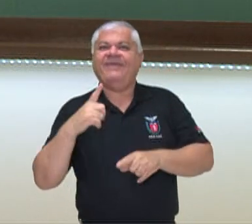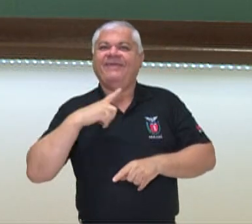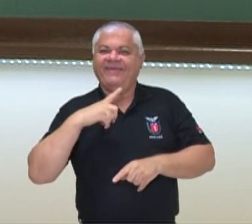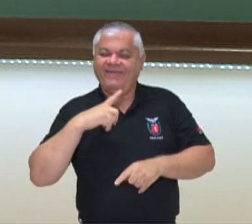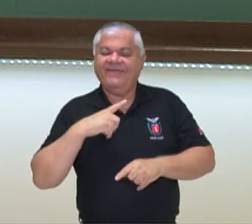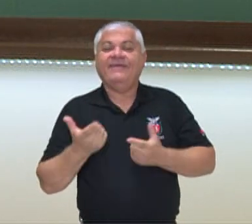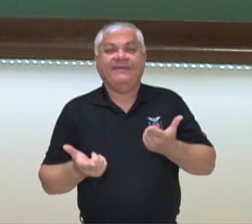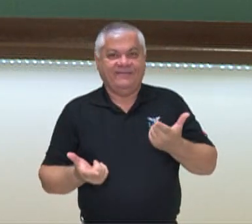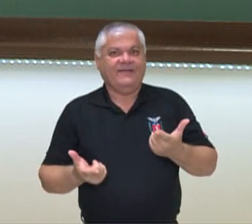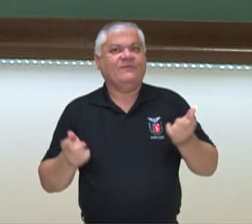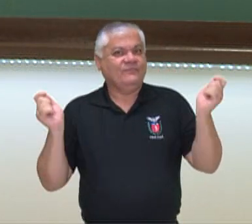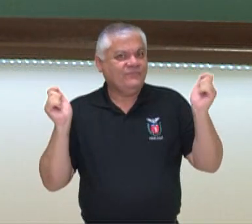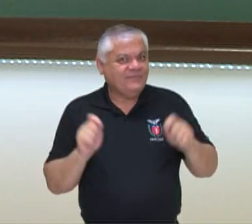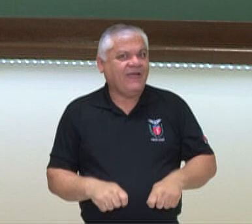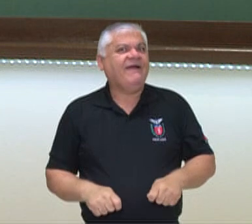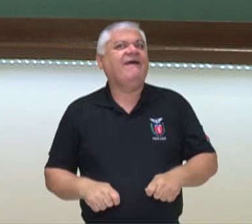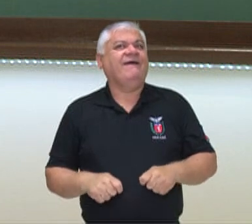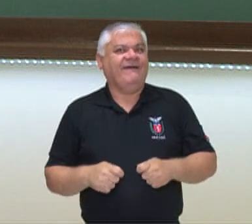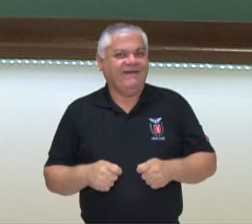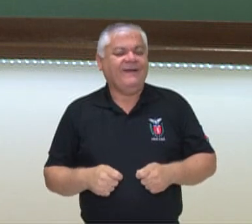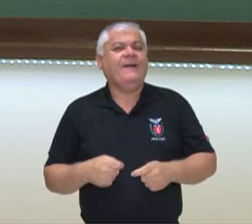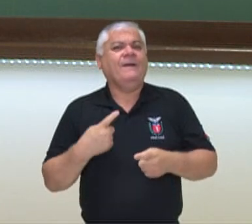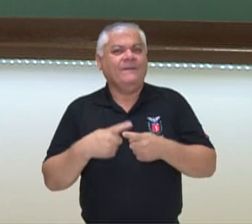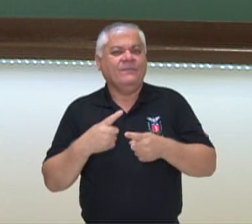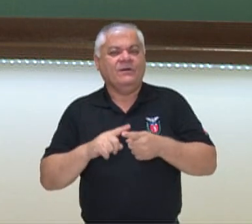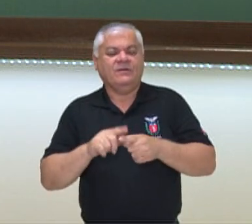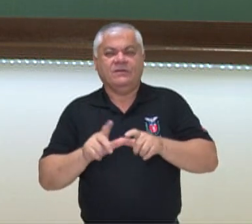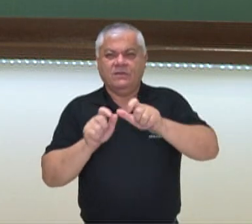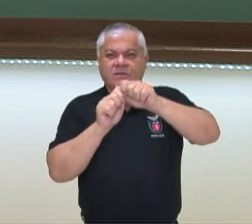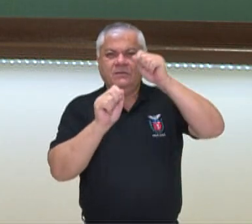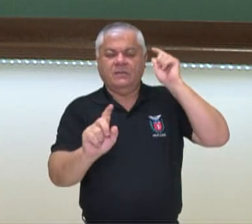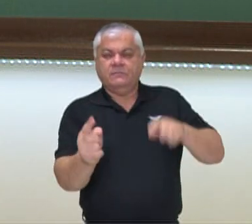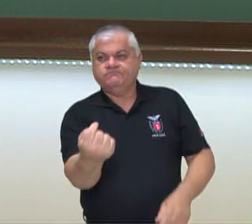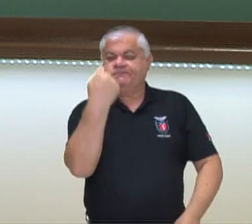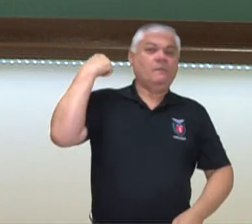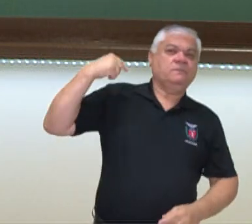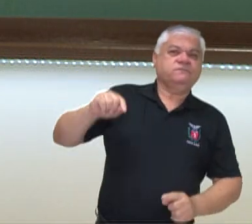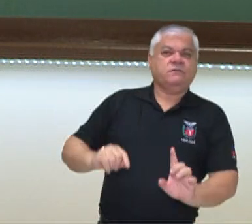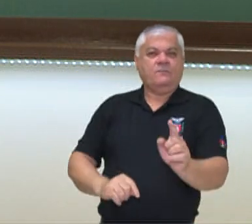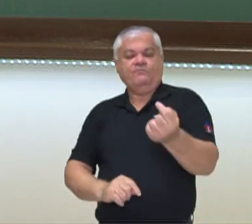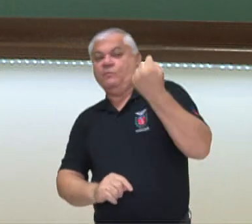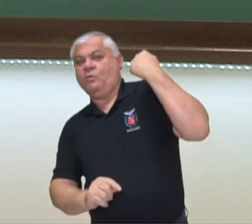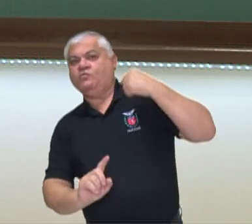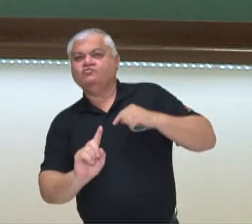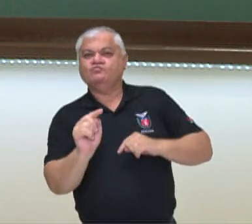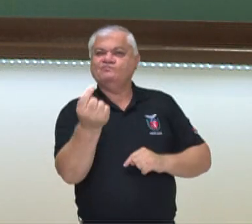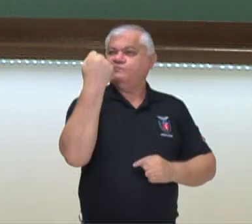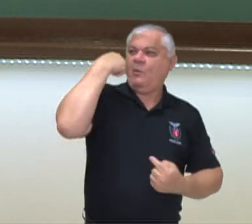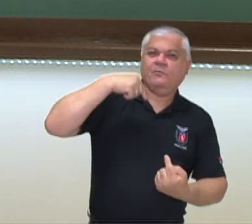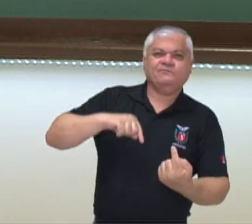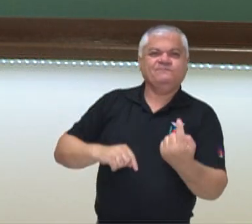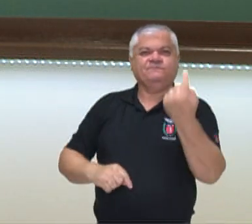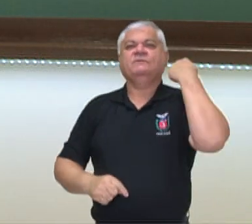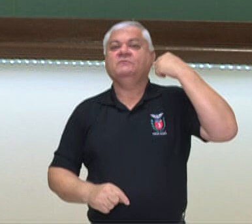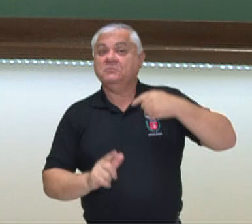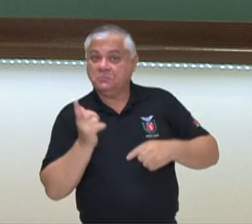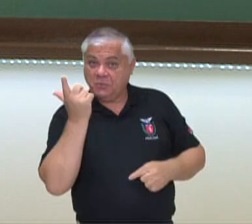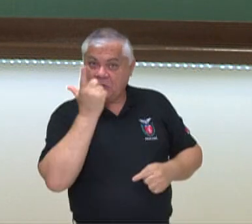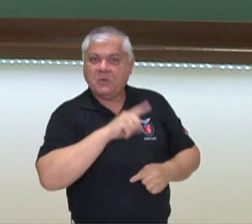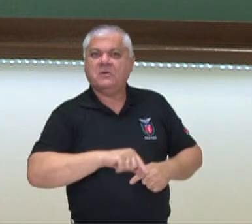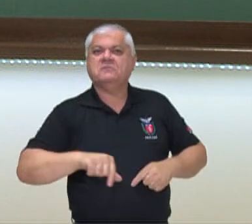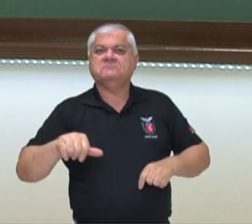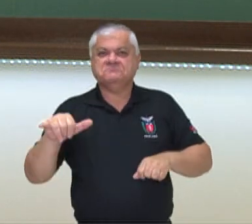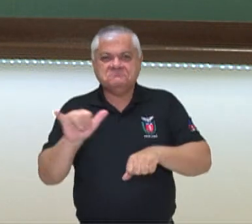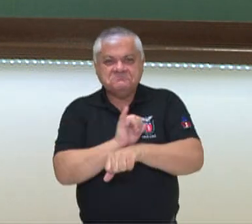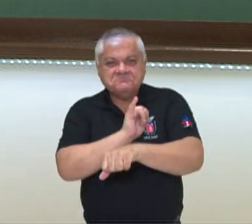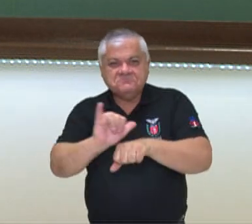a possibilidade que eles tinham, né? Desviar de uma flecha em pleno ar, né? O guerreiro Shondaro conseguia desviar